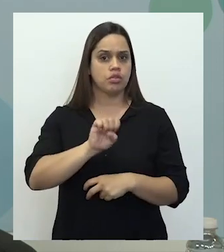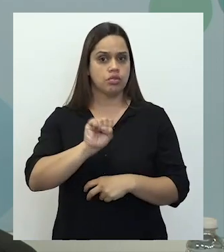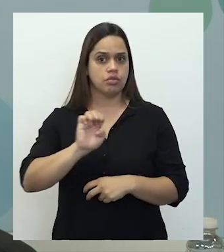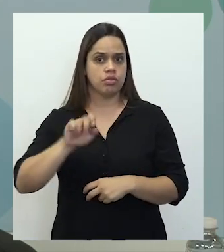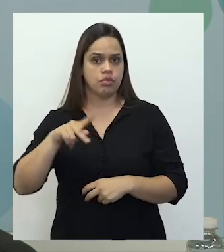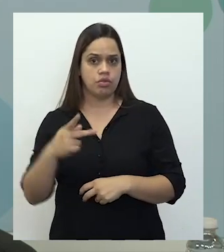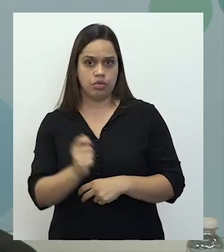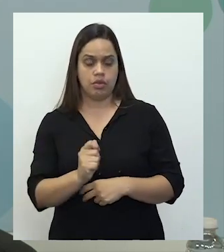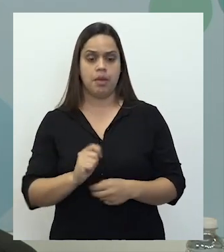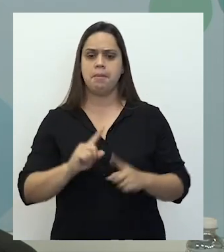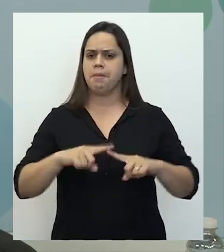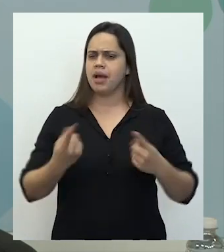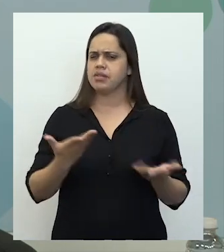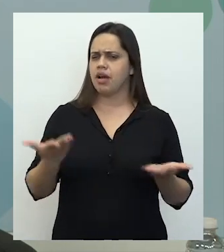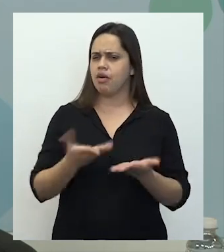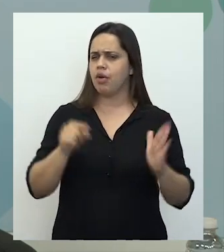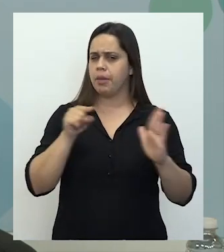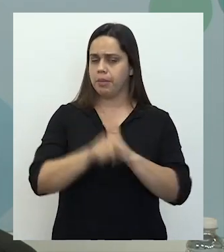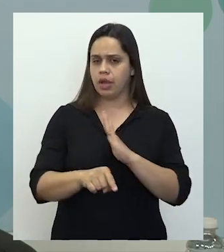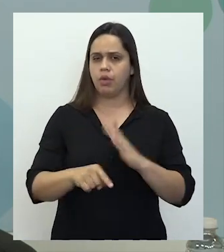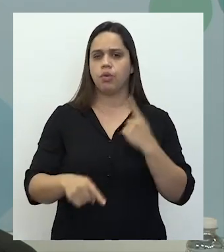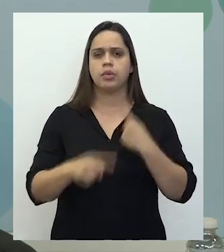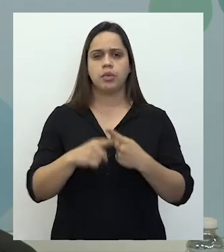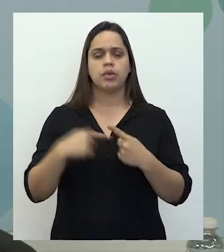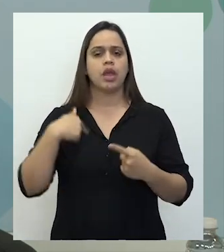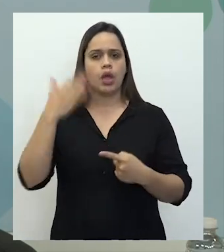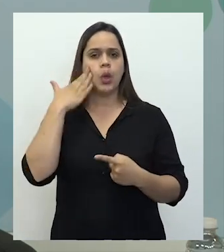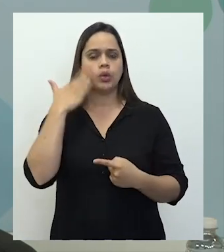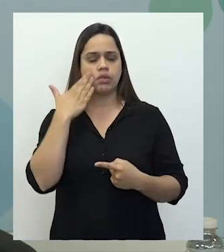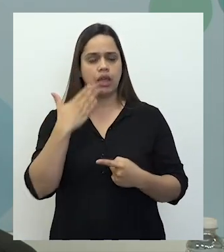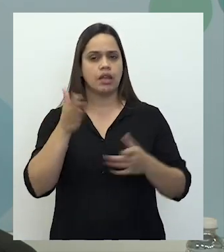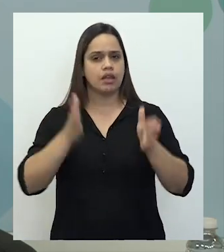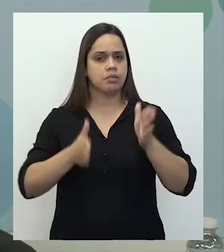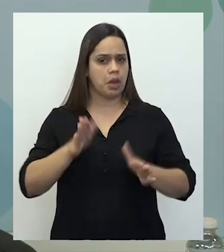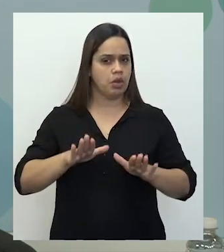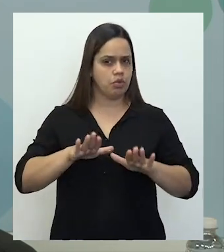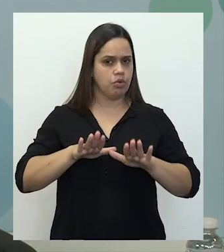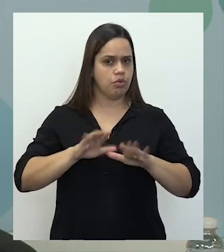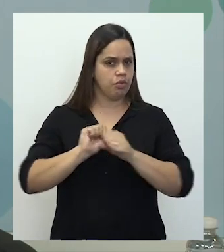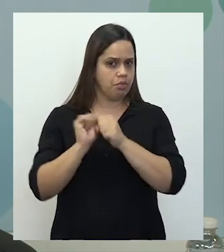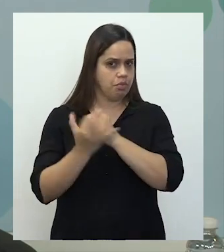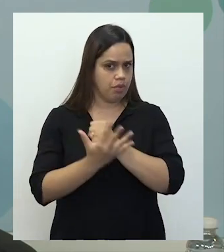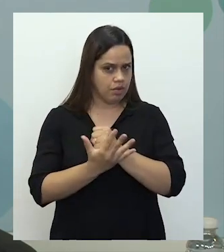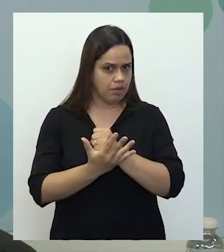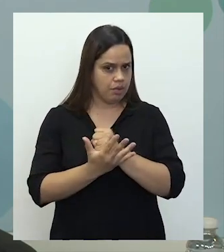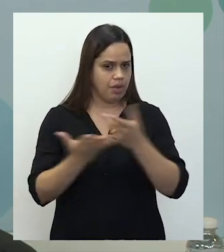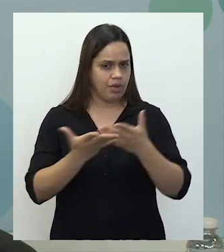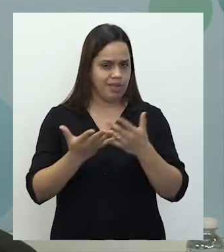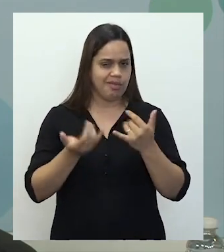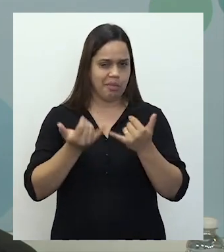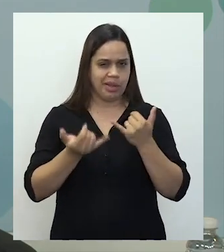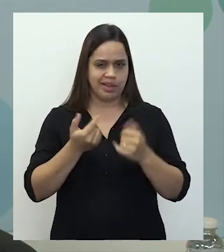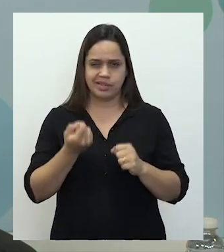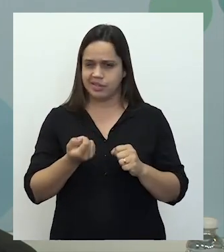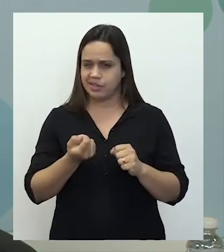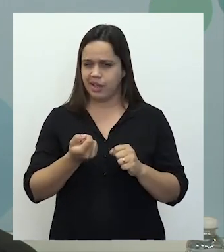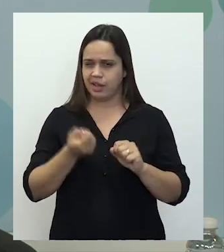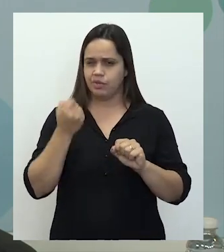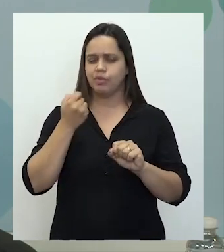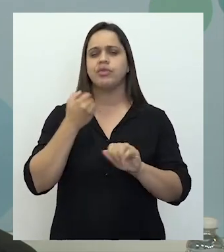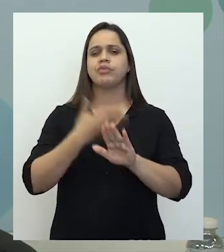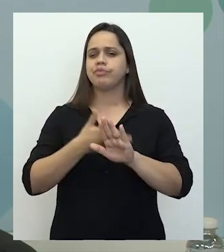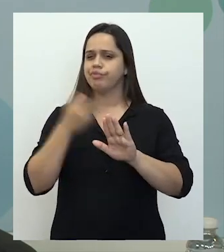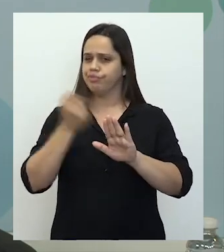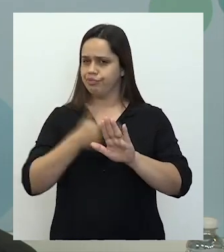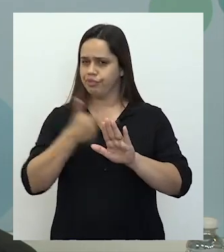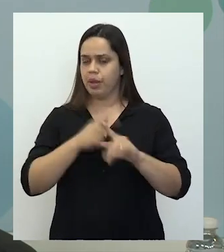àquela pergunta, assim, eu sei que na pandemia essa pergunta vai ficar meio que irônica, mas mesmo assim eu vou fazer. No primeiro momento eu vou